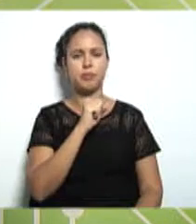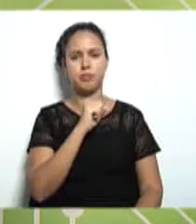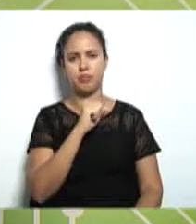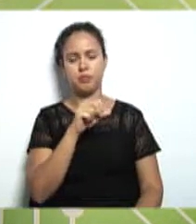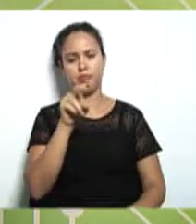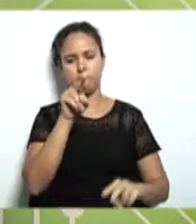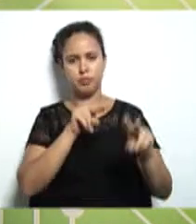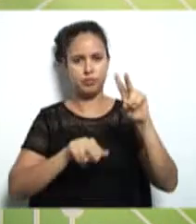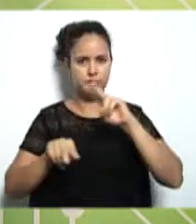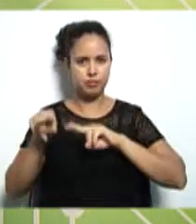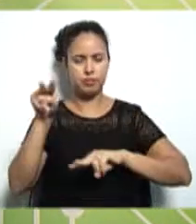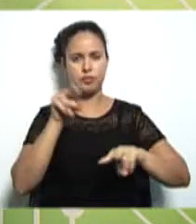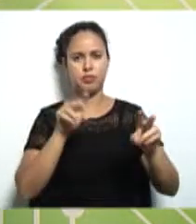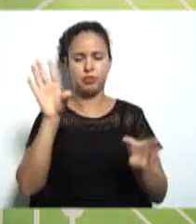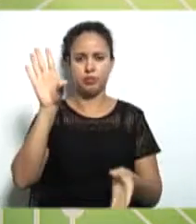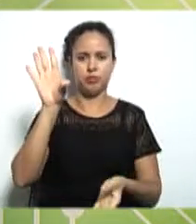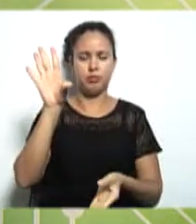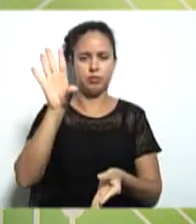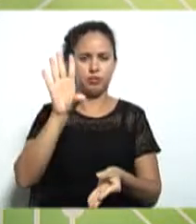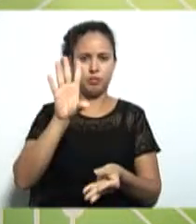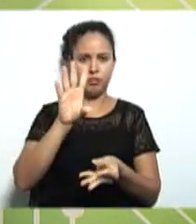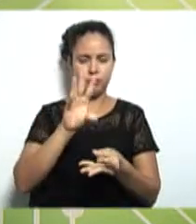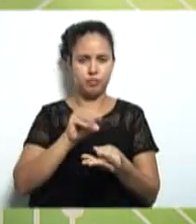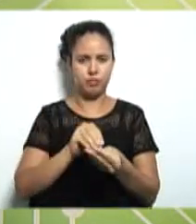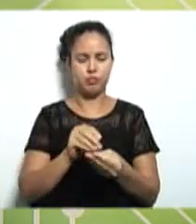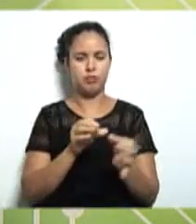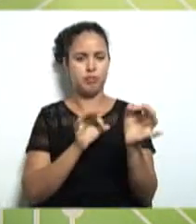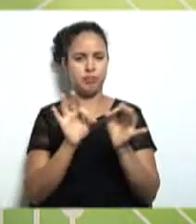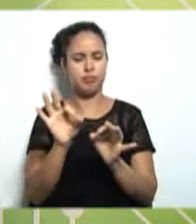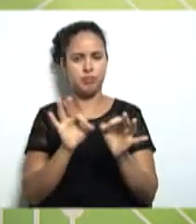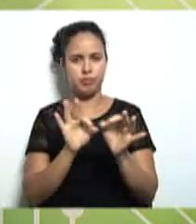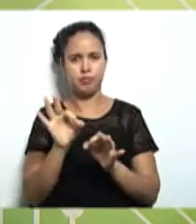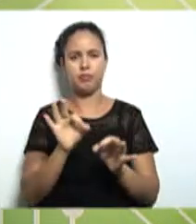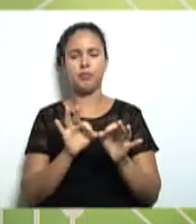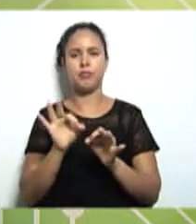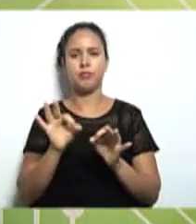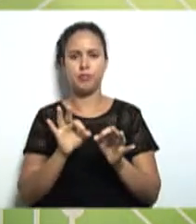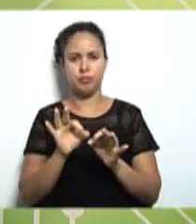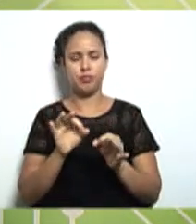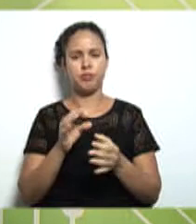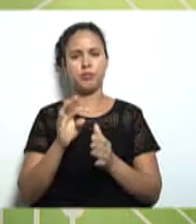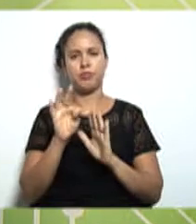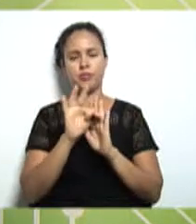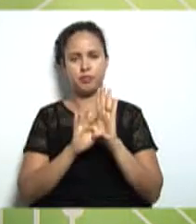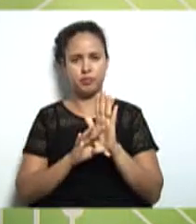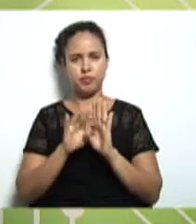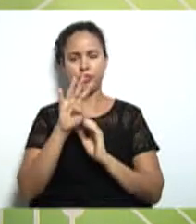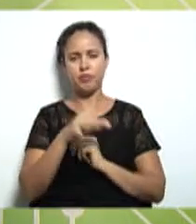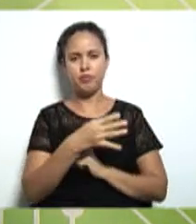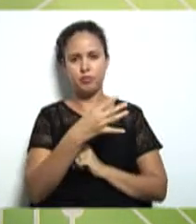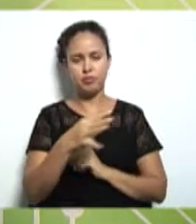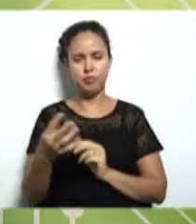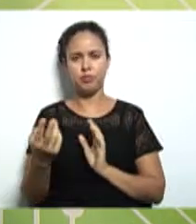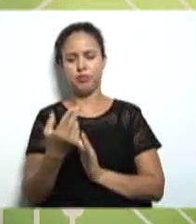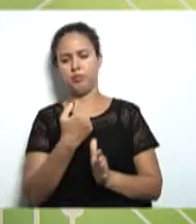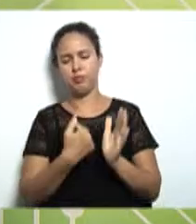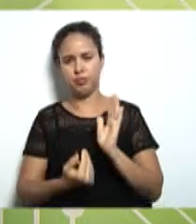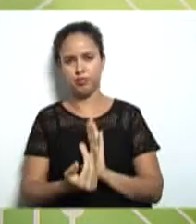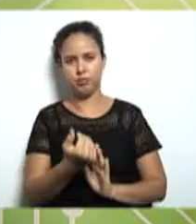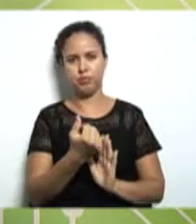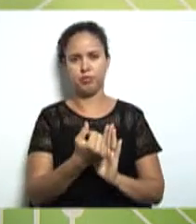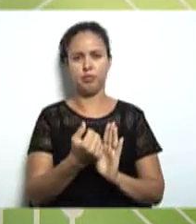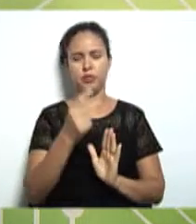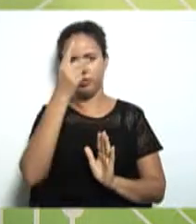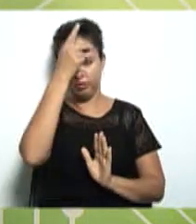gente sintetiza tudo, organiza tudo bem, bonitinho, com texto, elementos gráficos, de uma forma que